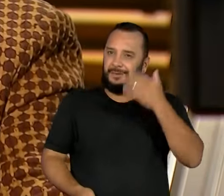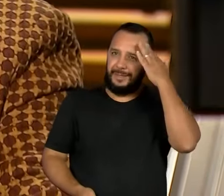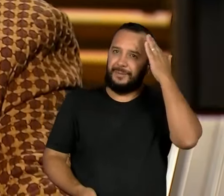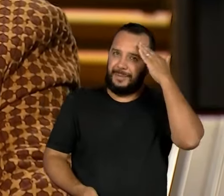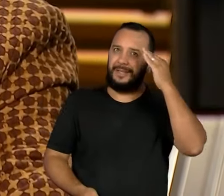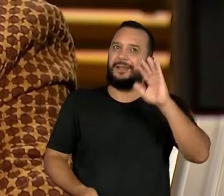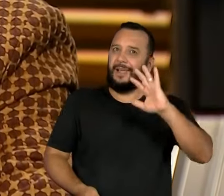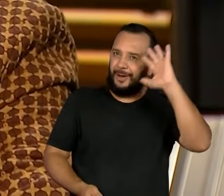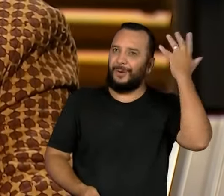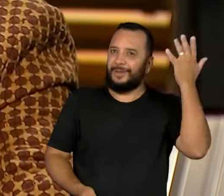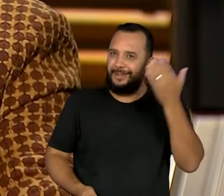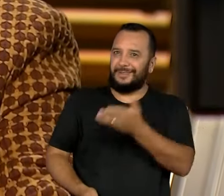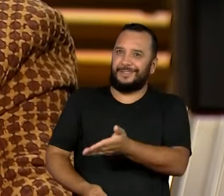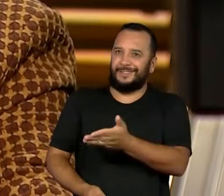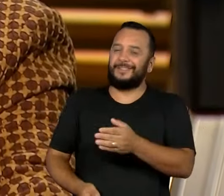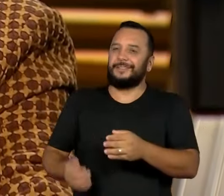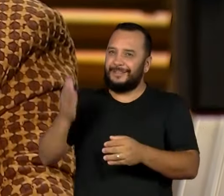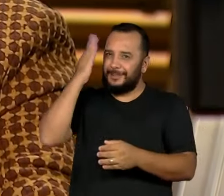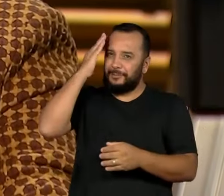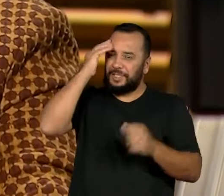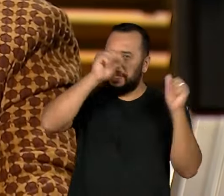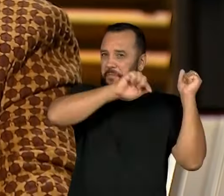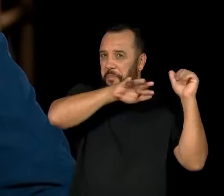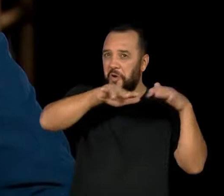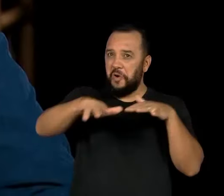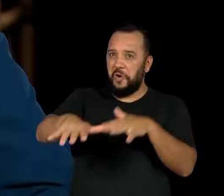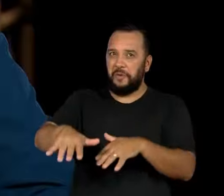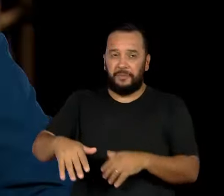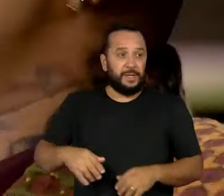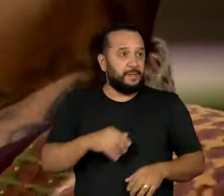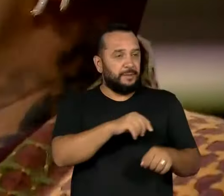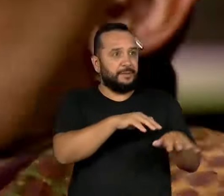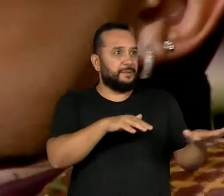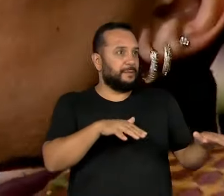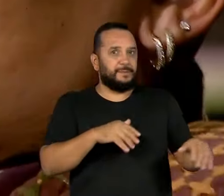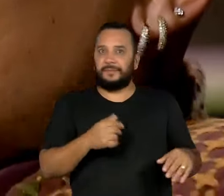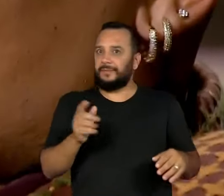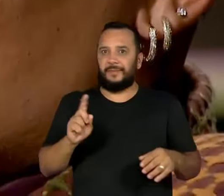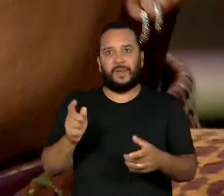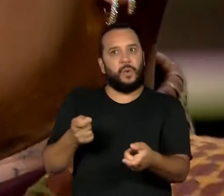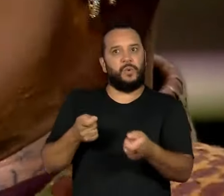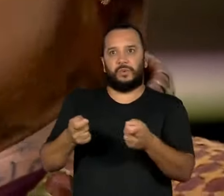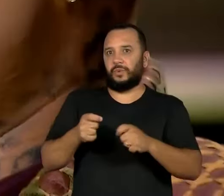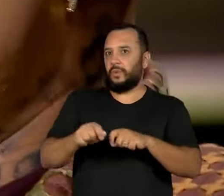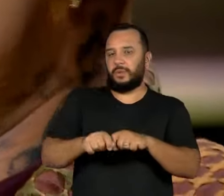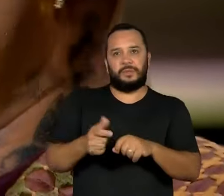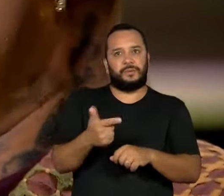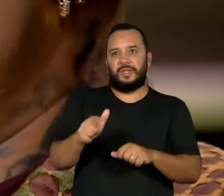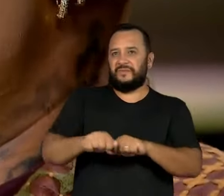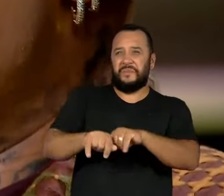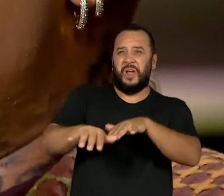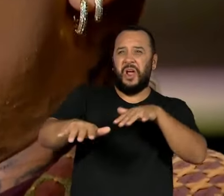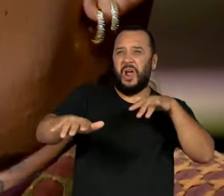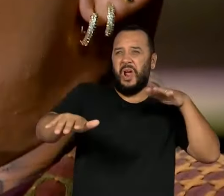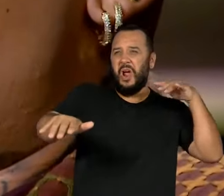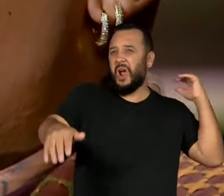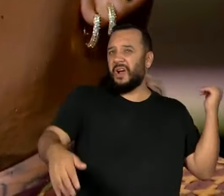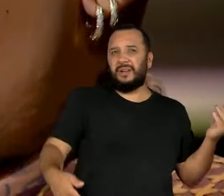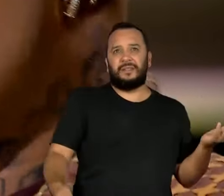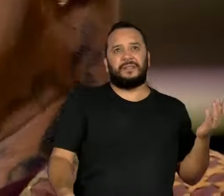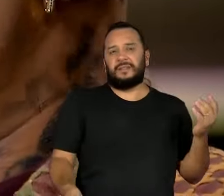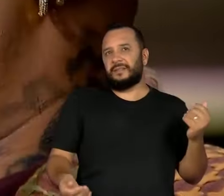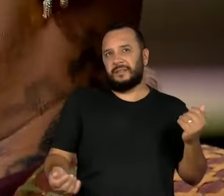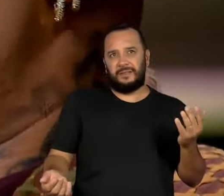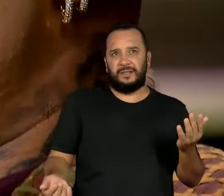sucesso eu esperava que muita gente fosse daquele tamanho Mas um desse controle daquele jeito acho que eu nunca teria como